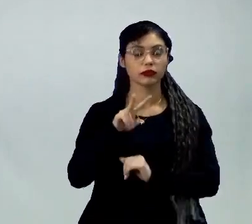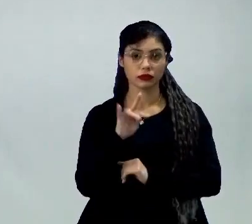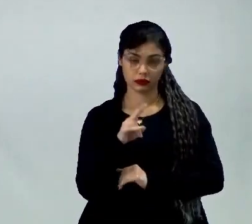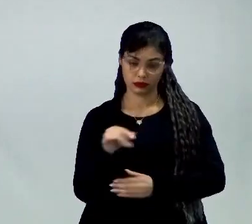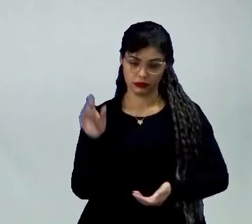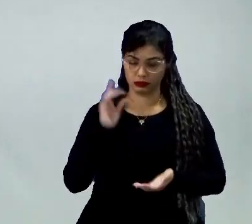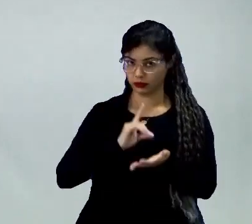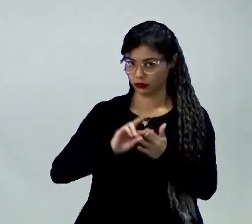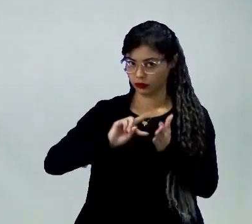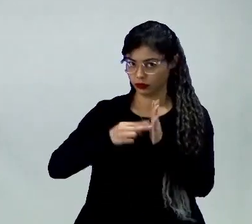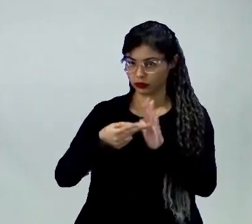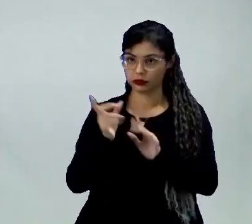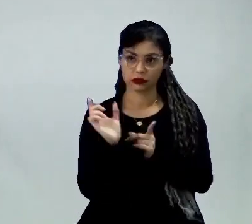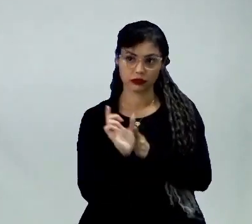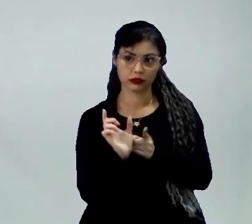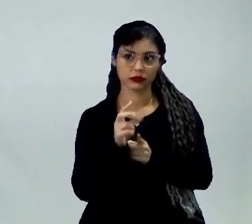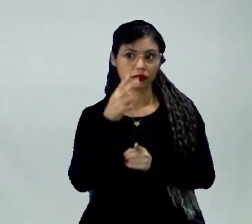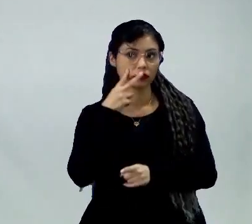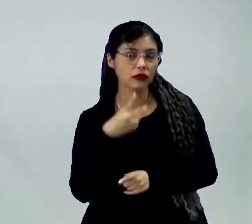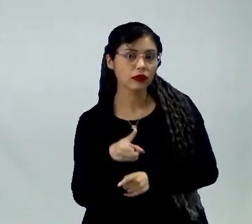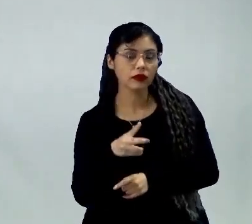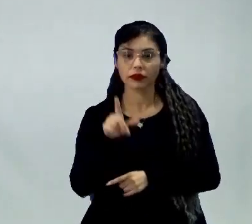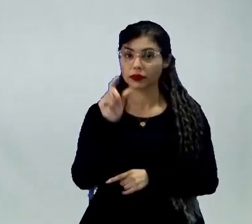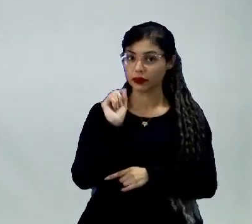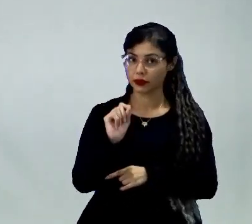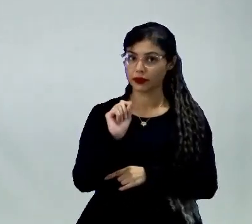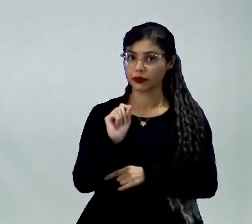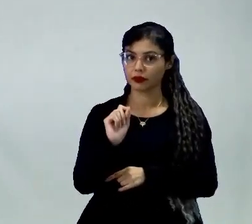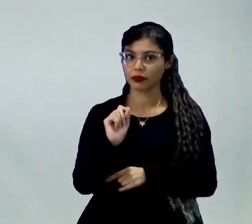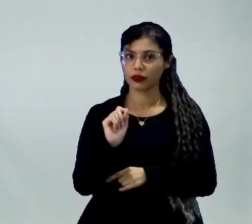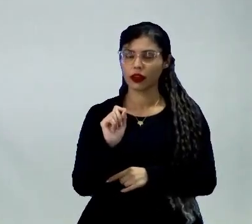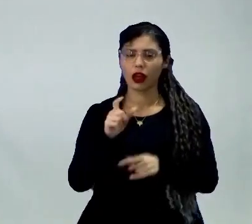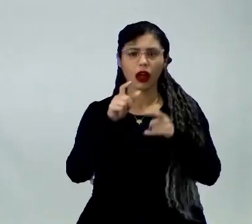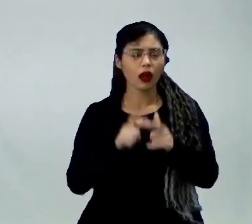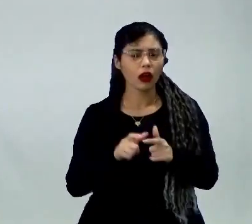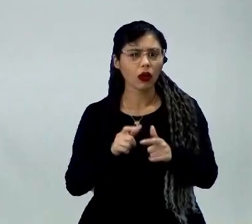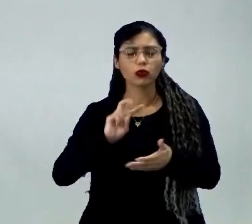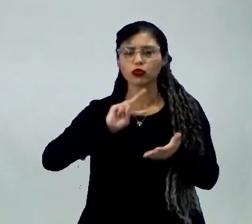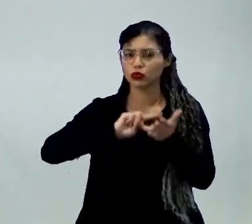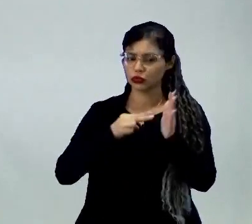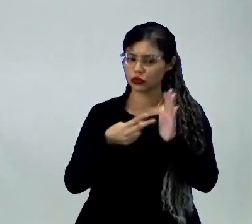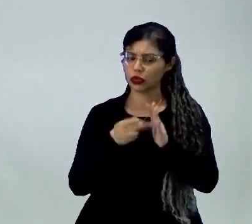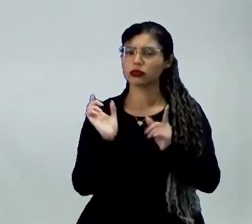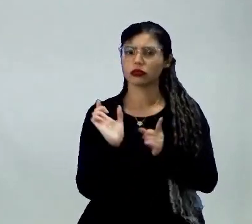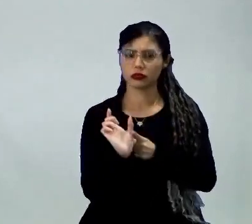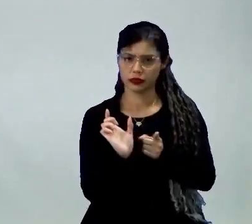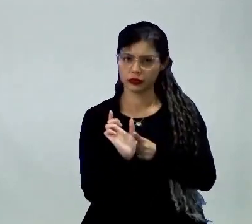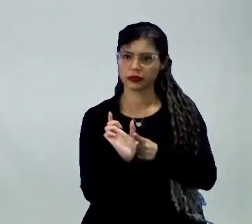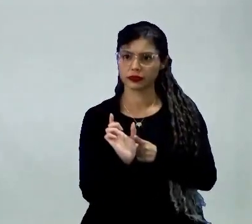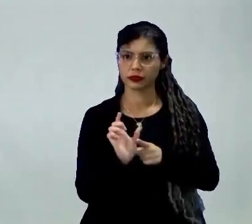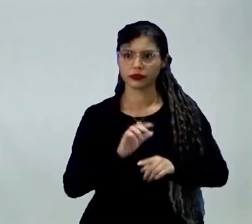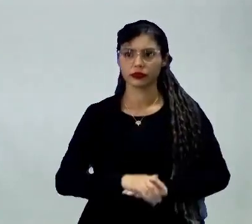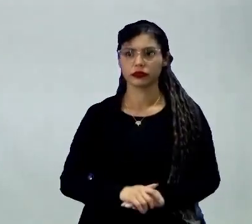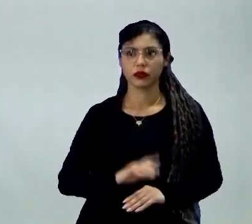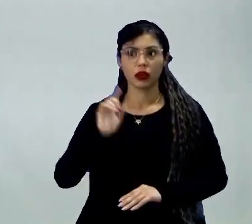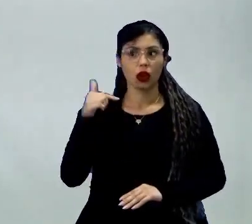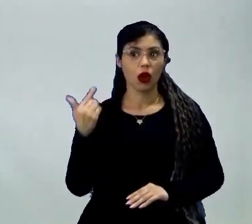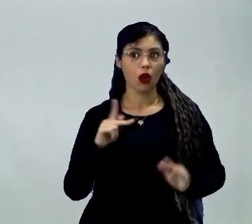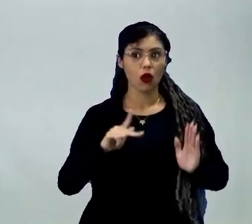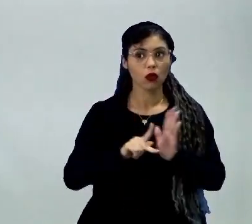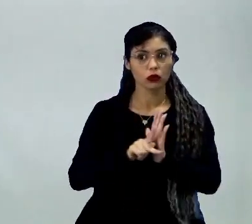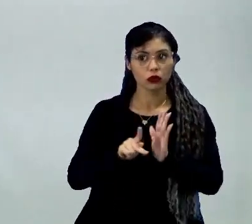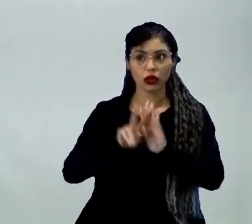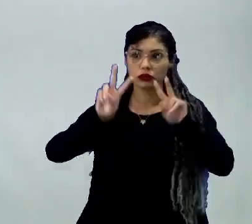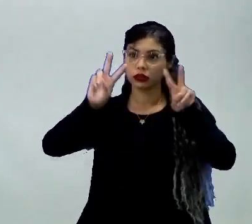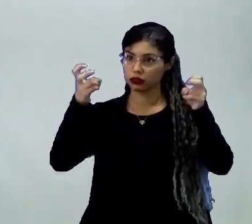Na aula anterior, a gente viu que verbete é localizar o significado das palavras, né? Ou de um